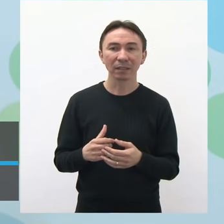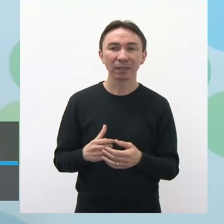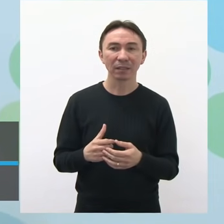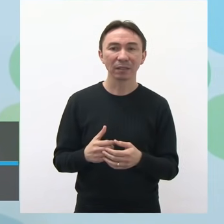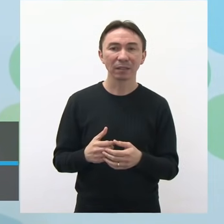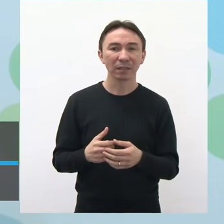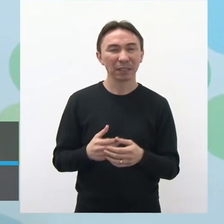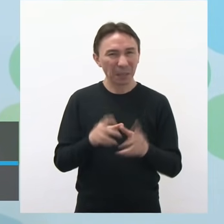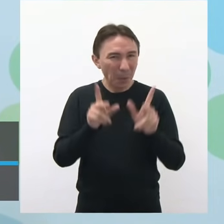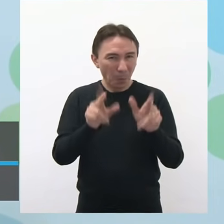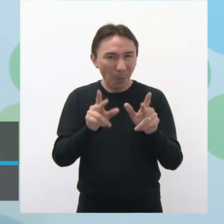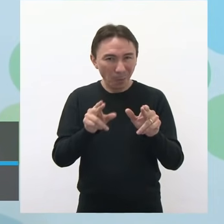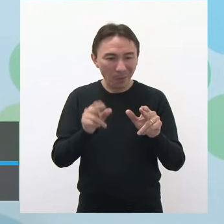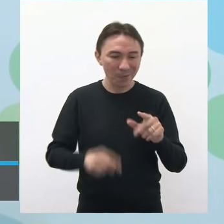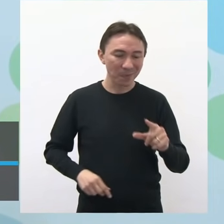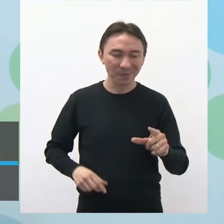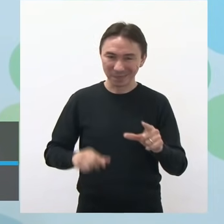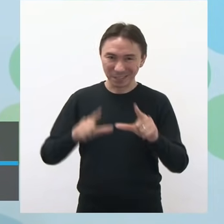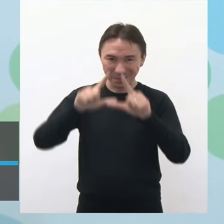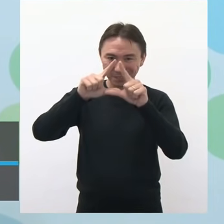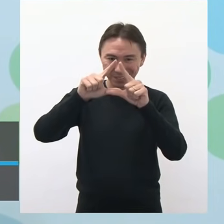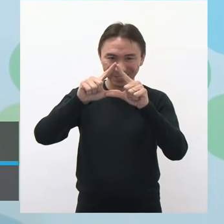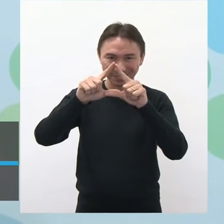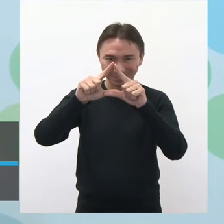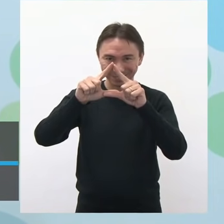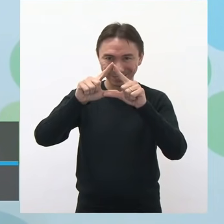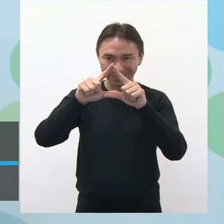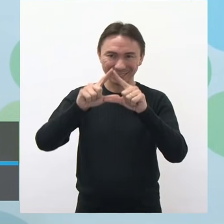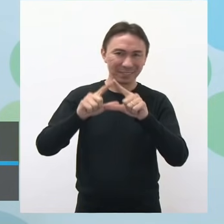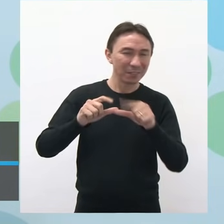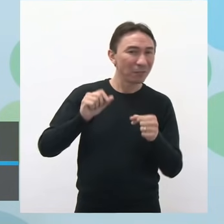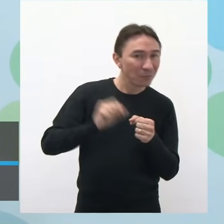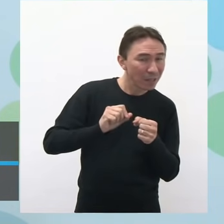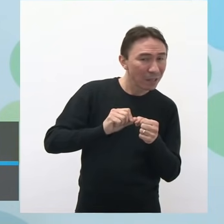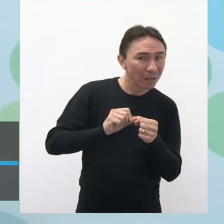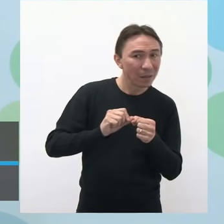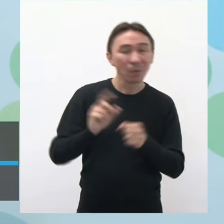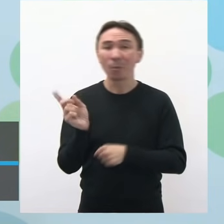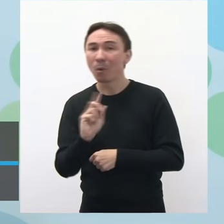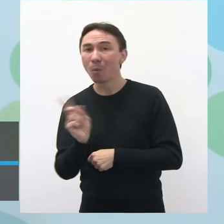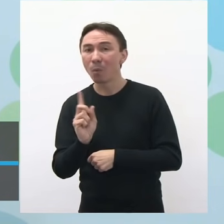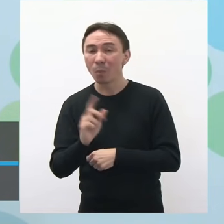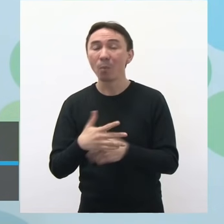fazer um triângulo com essa parte aqui, ó, tá vendo? Ó? Faço isso ou não faço isso?